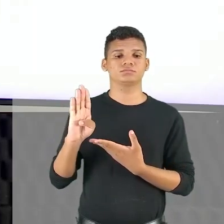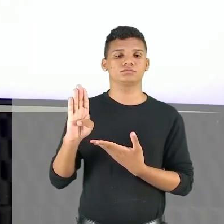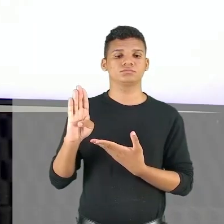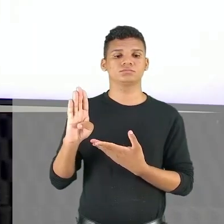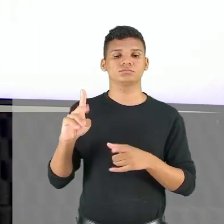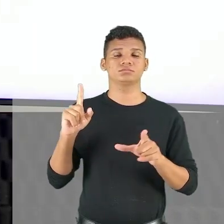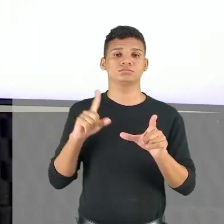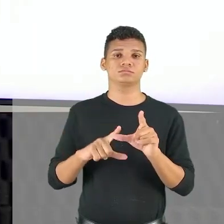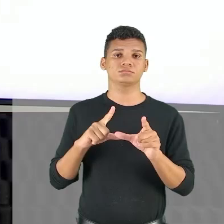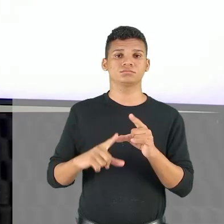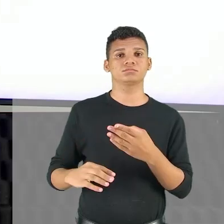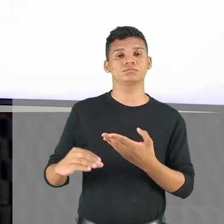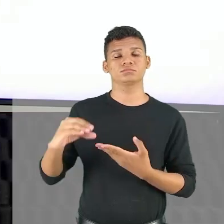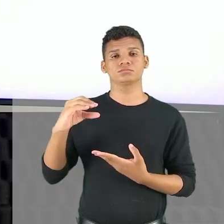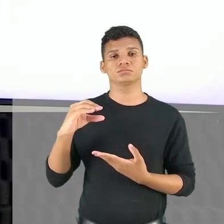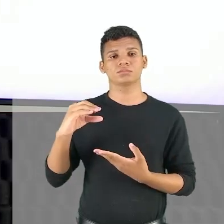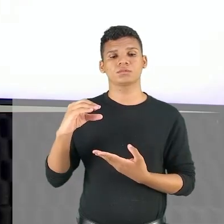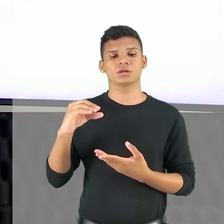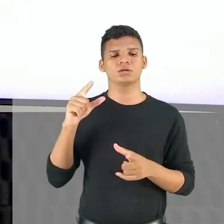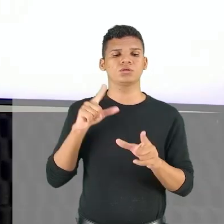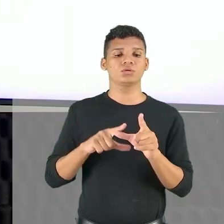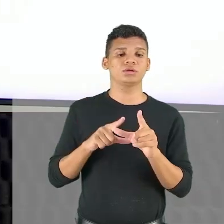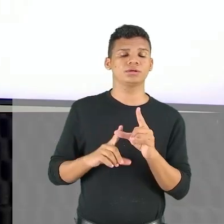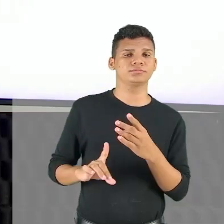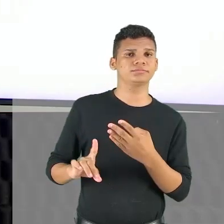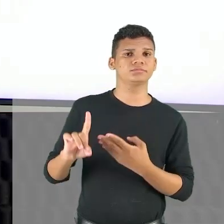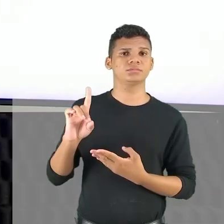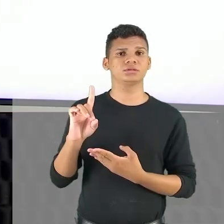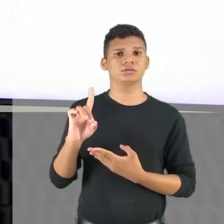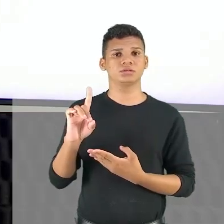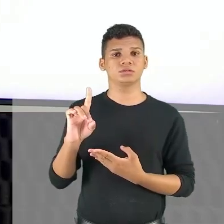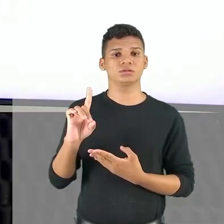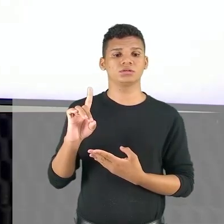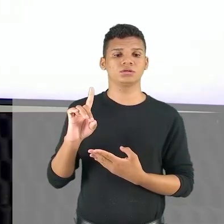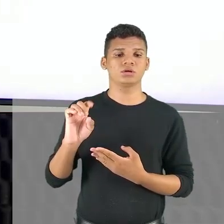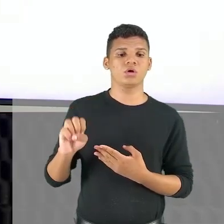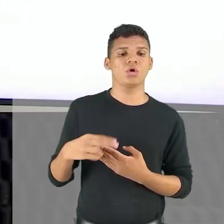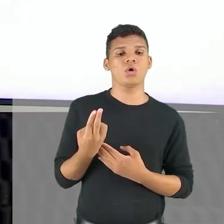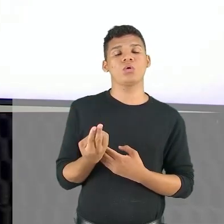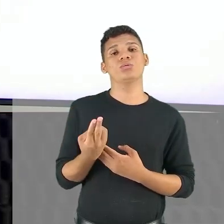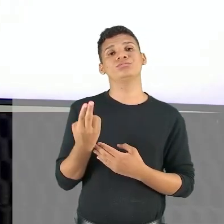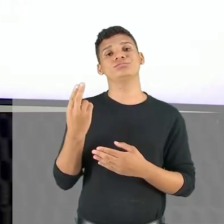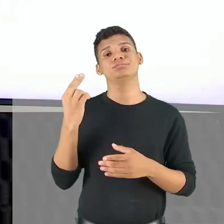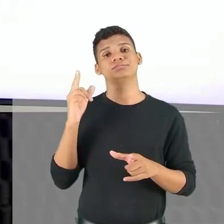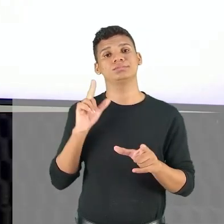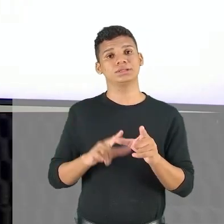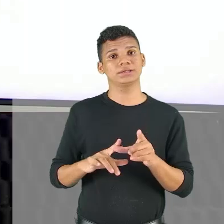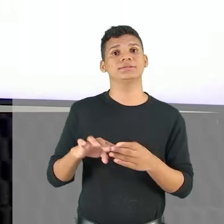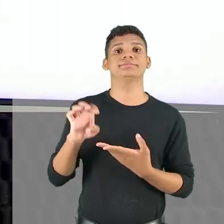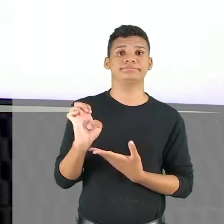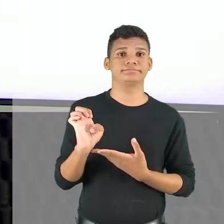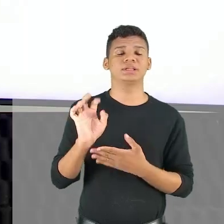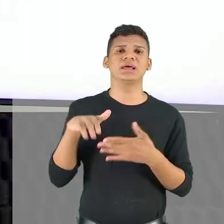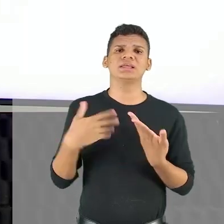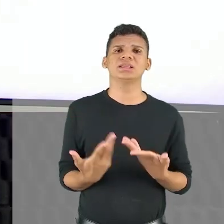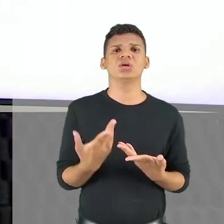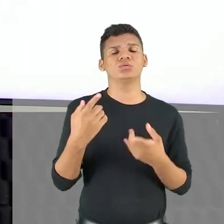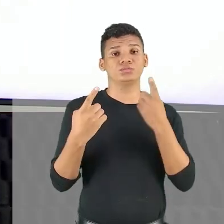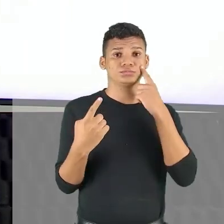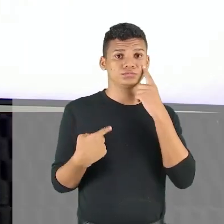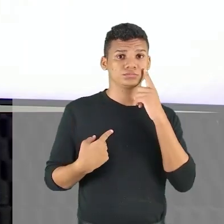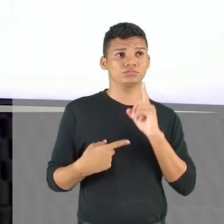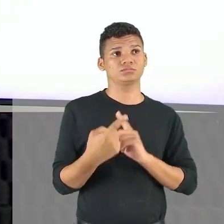comparación, contrariedade ou proporcionalidade. Então, aqui traduzindo tudo para vocês, para ficar